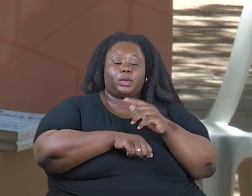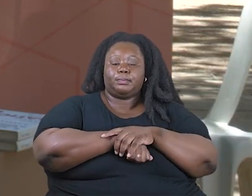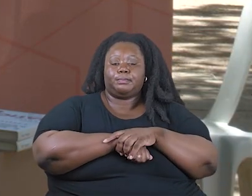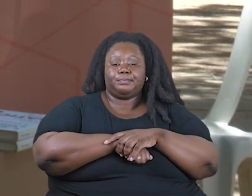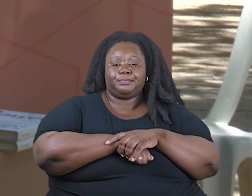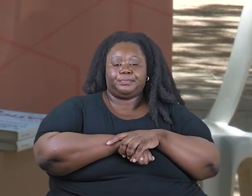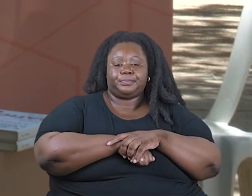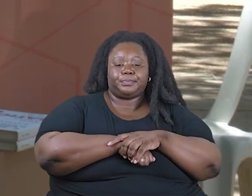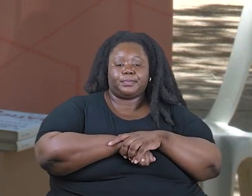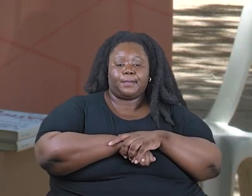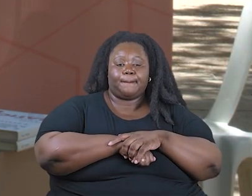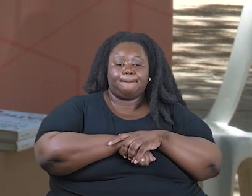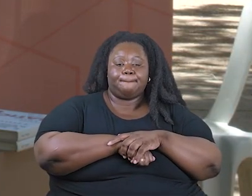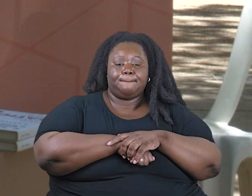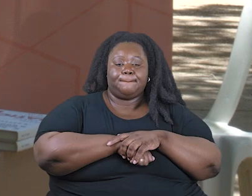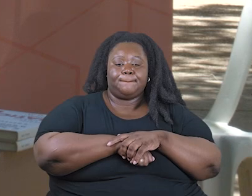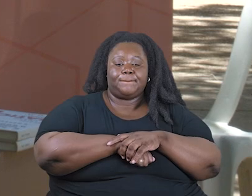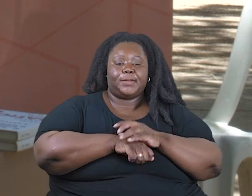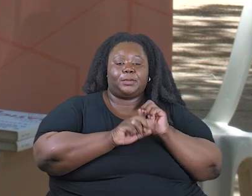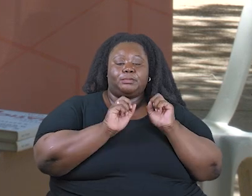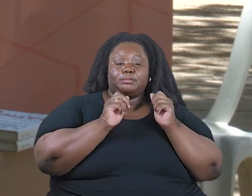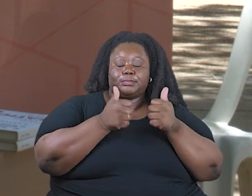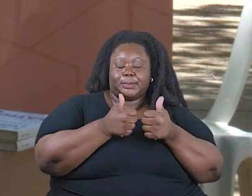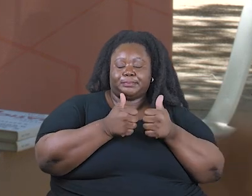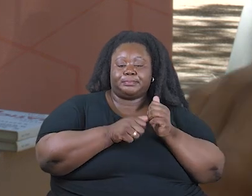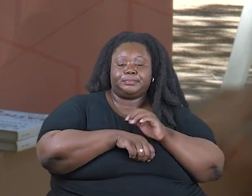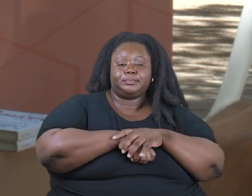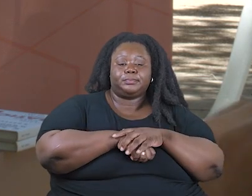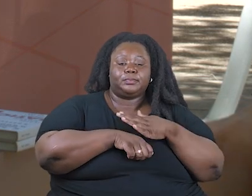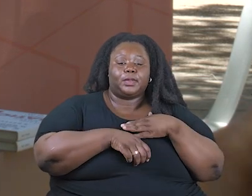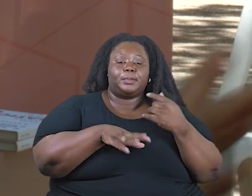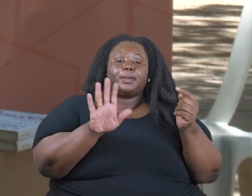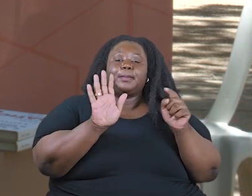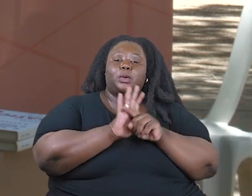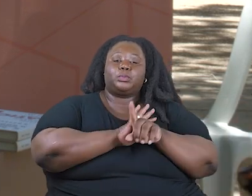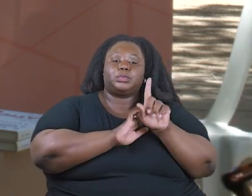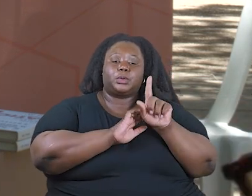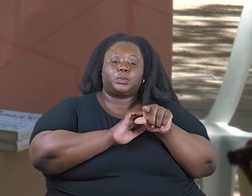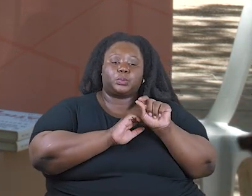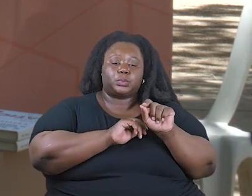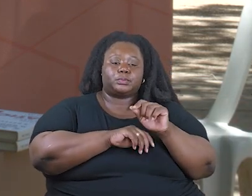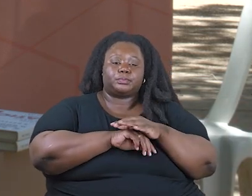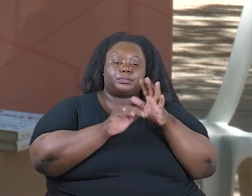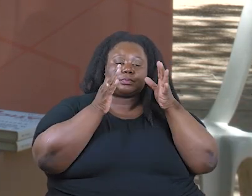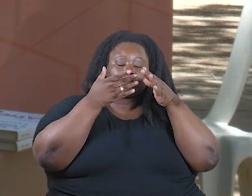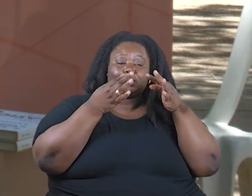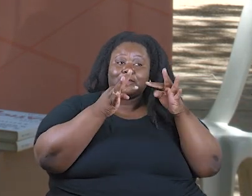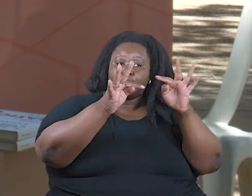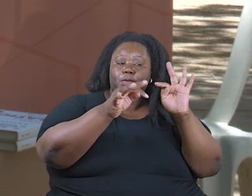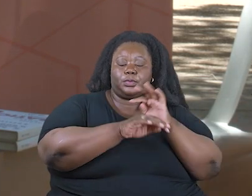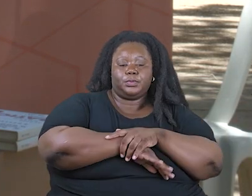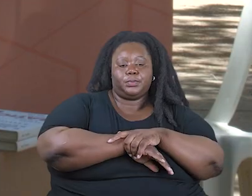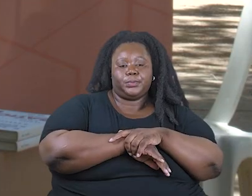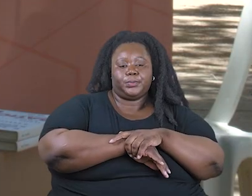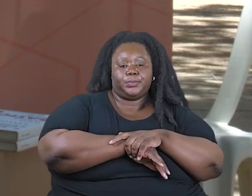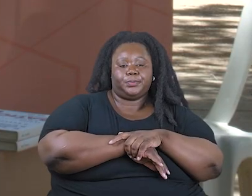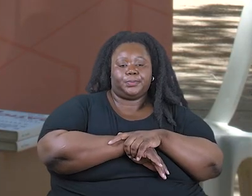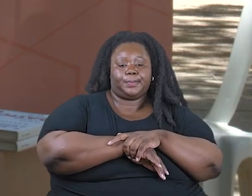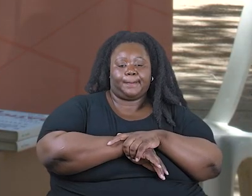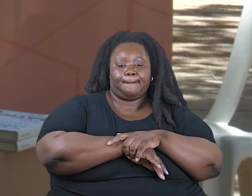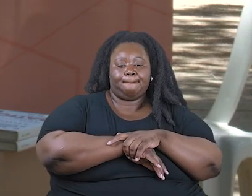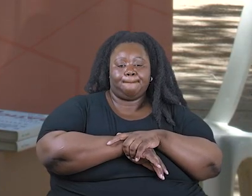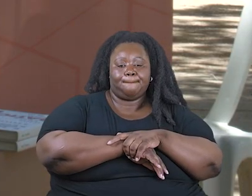tem. E aí, Amir, tudo bem? A minha pergunta é na direção da tecnologia.